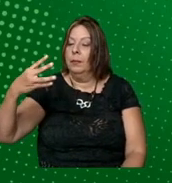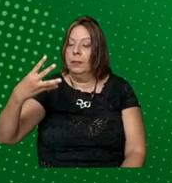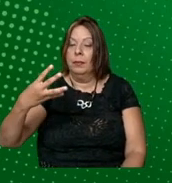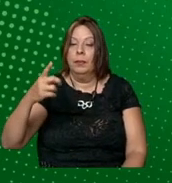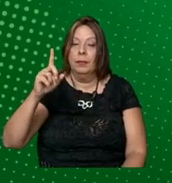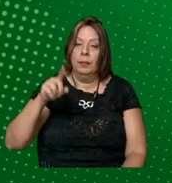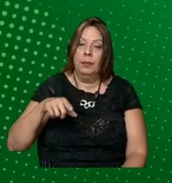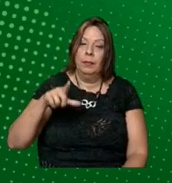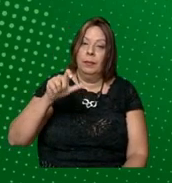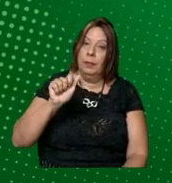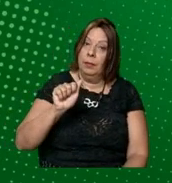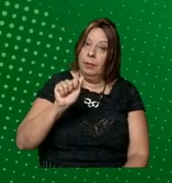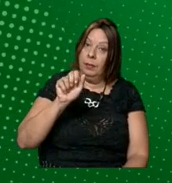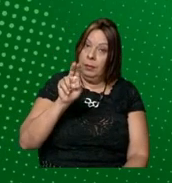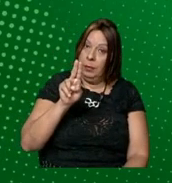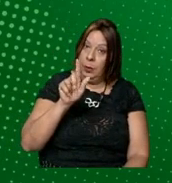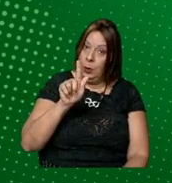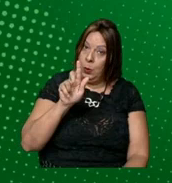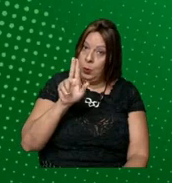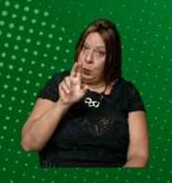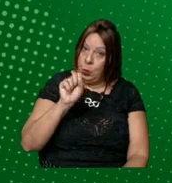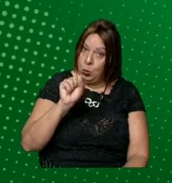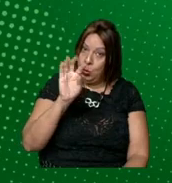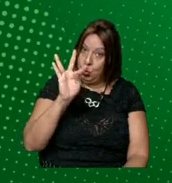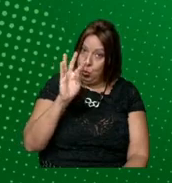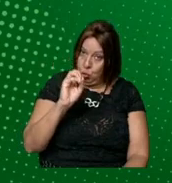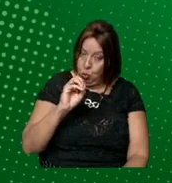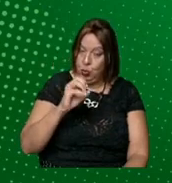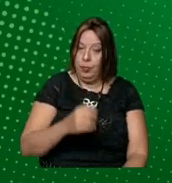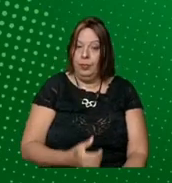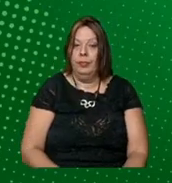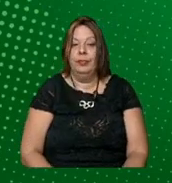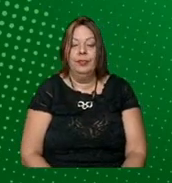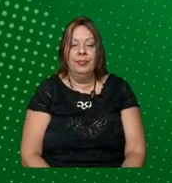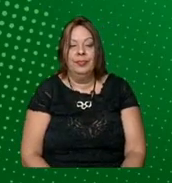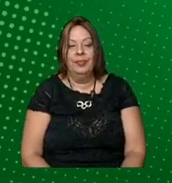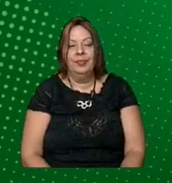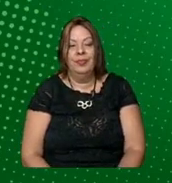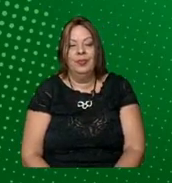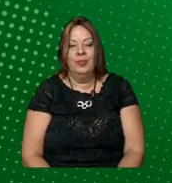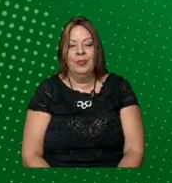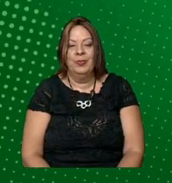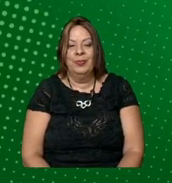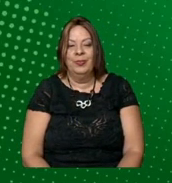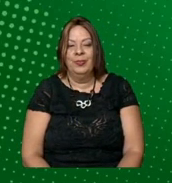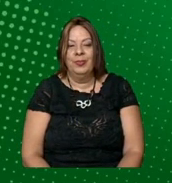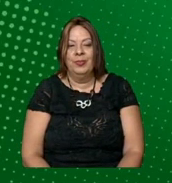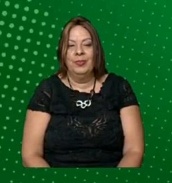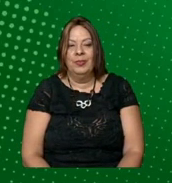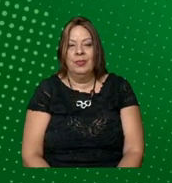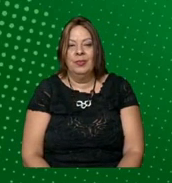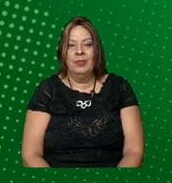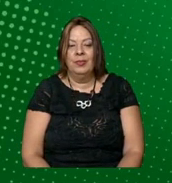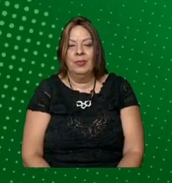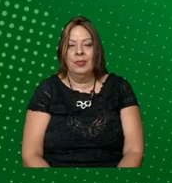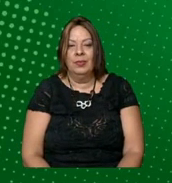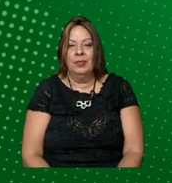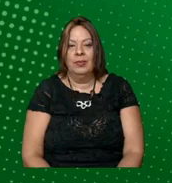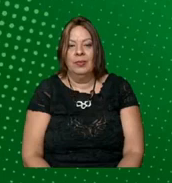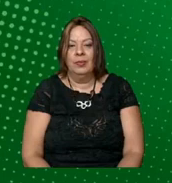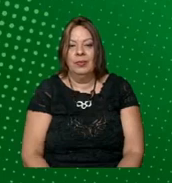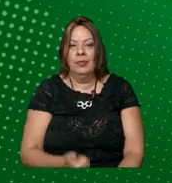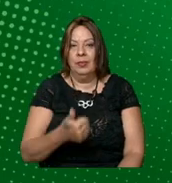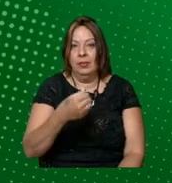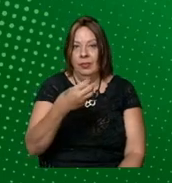003004, que saiu para o Augusto. Ele garantiu aí com a Liliana Variedades, que faz parte aí da Regional Ponto Novo. Quentinhos, hein,